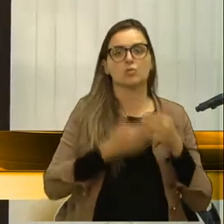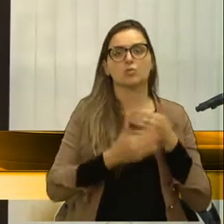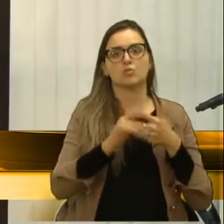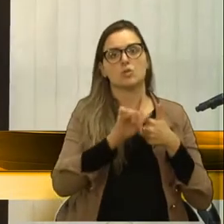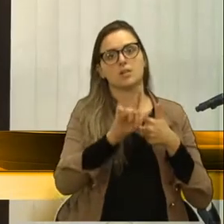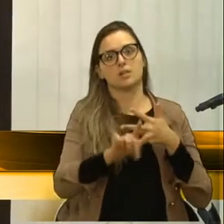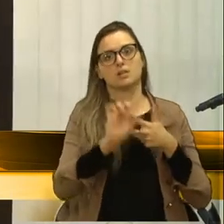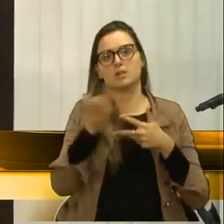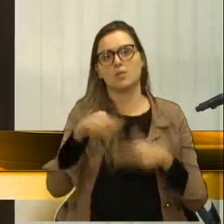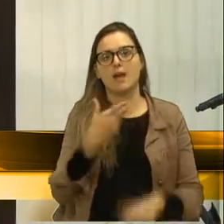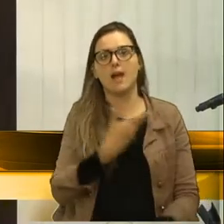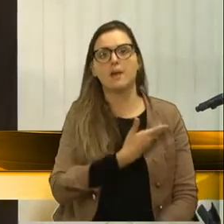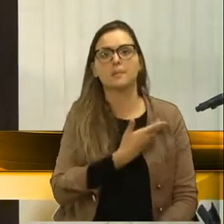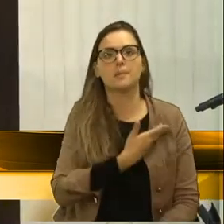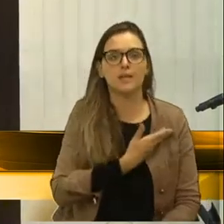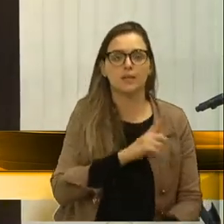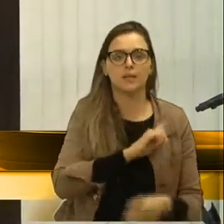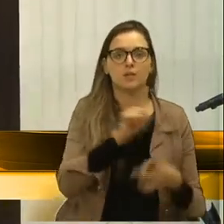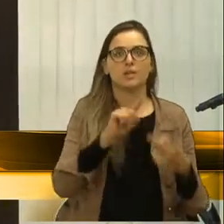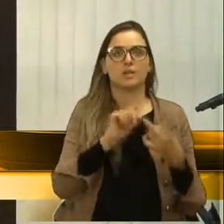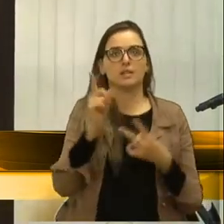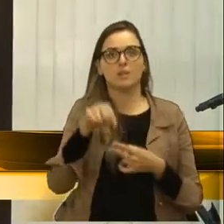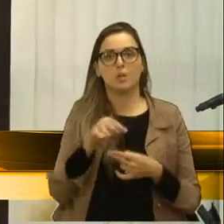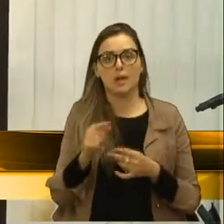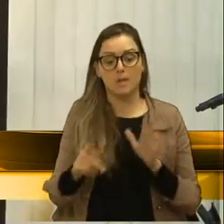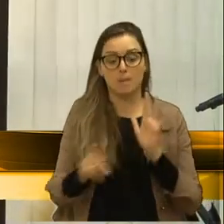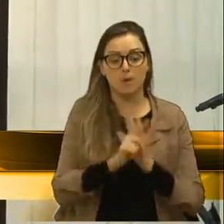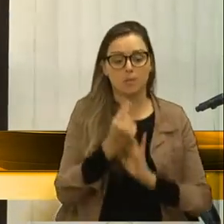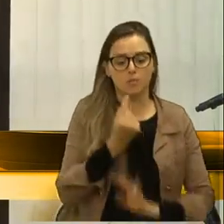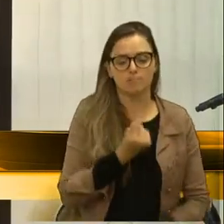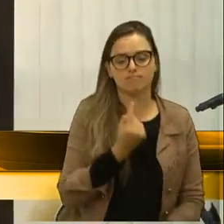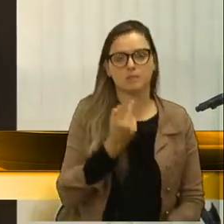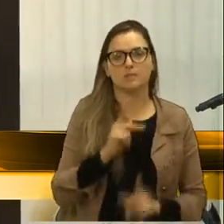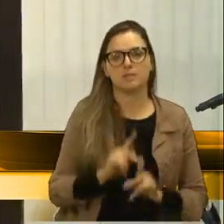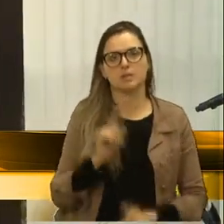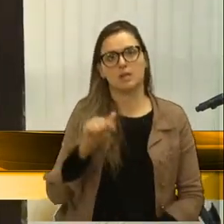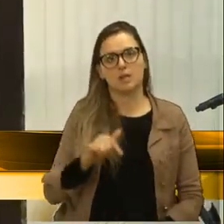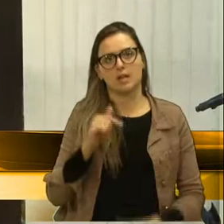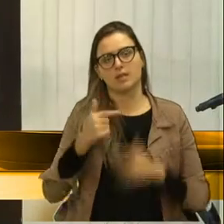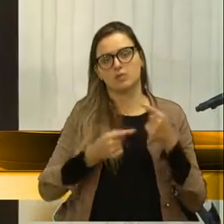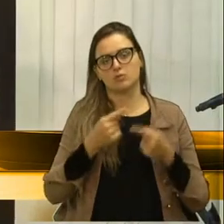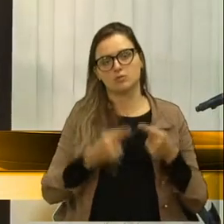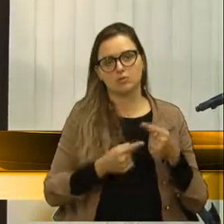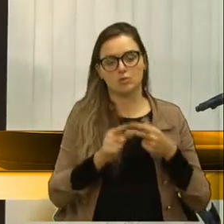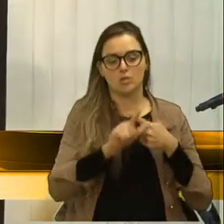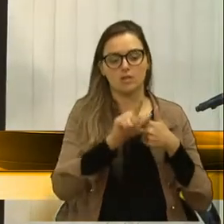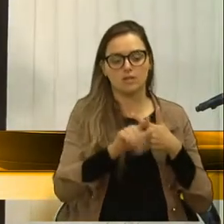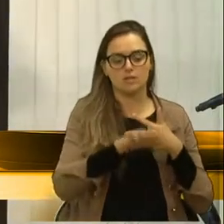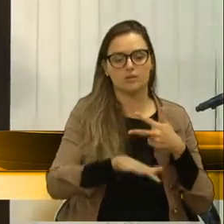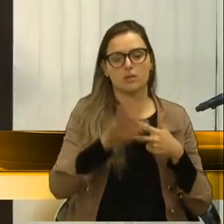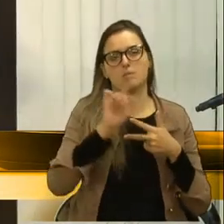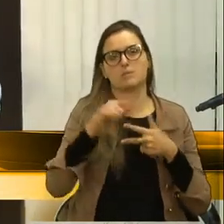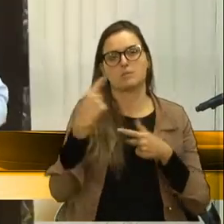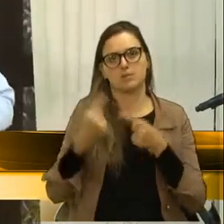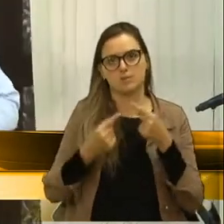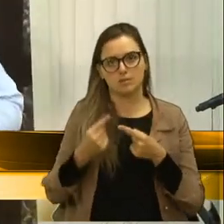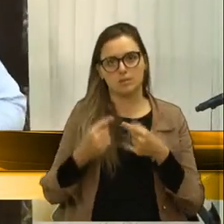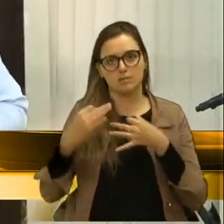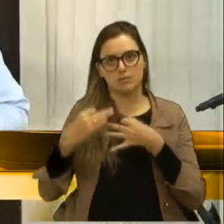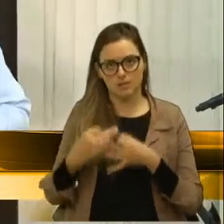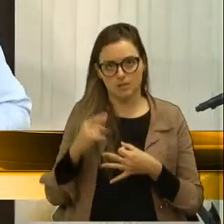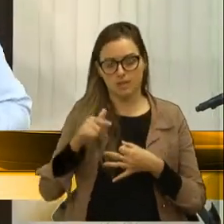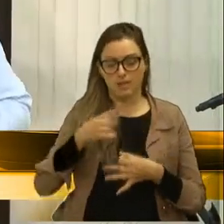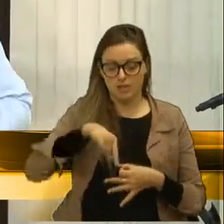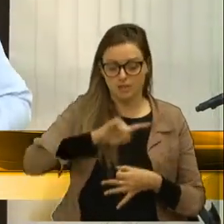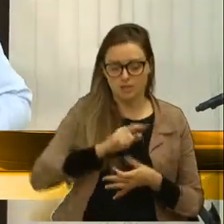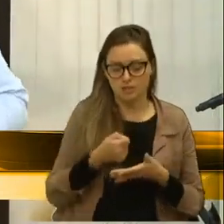discutindo amizades, nós não estamos discutindo o umbigo de ninguém, nós estamos discutindo o legislativo. E isso nós precisamos discutir de forma séria. É nossa